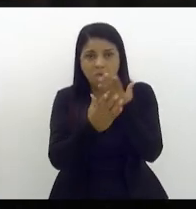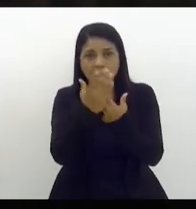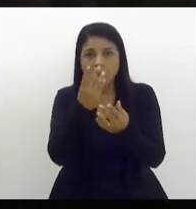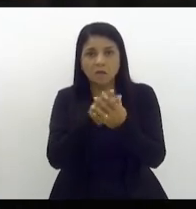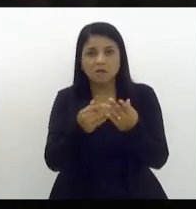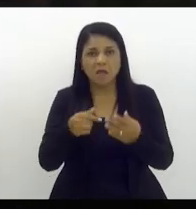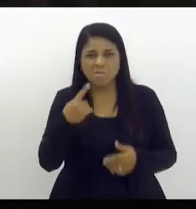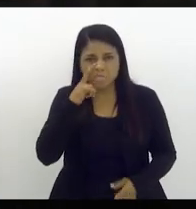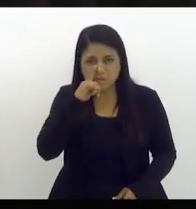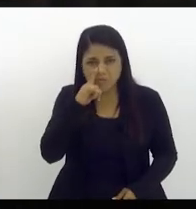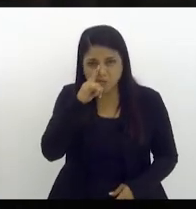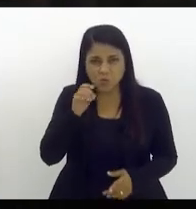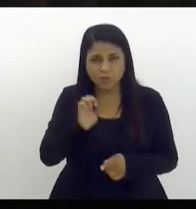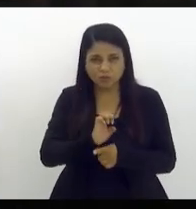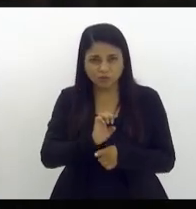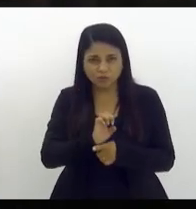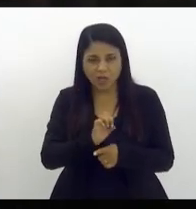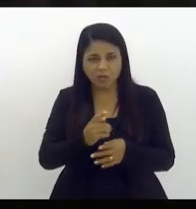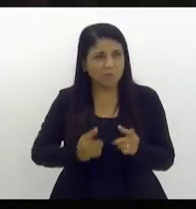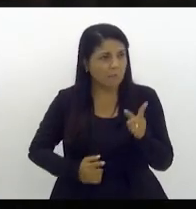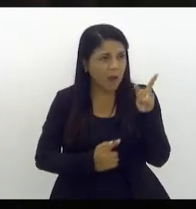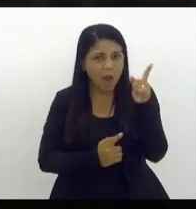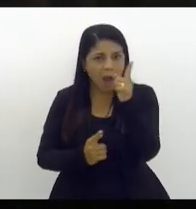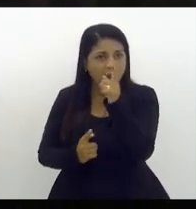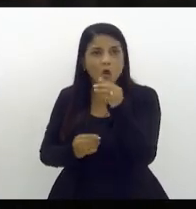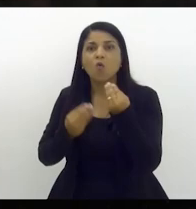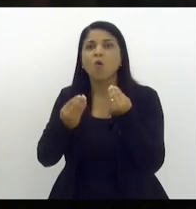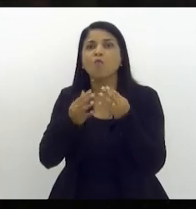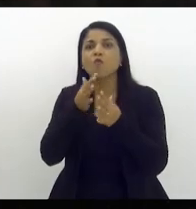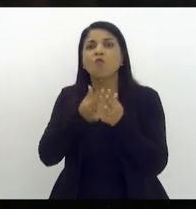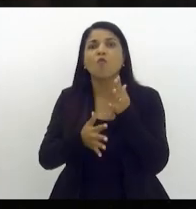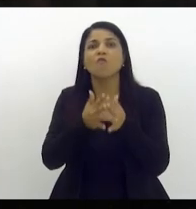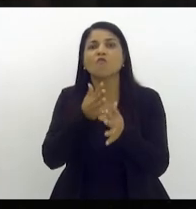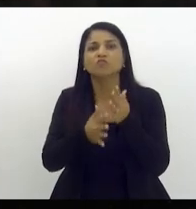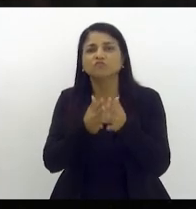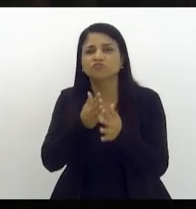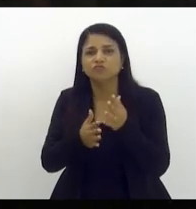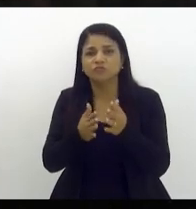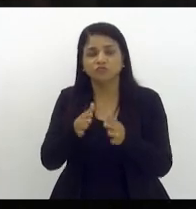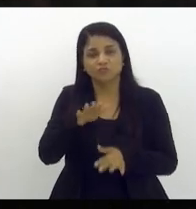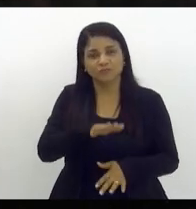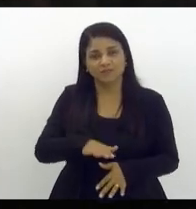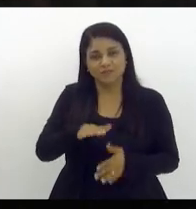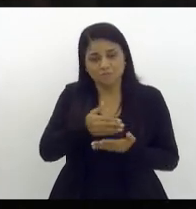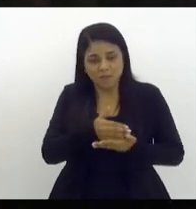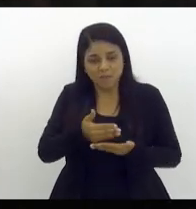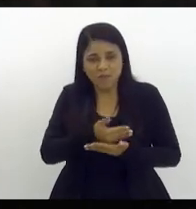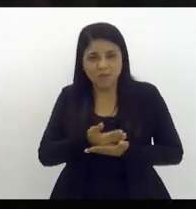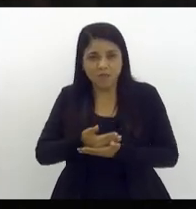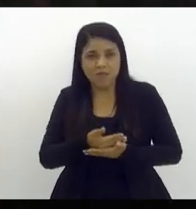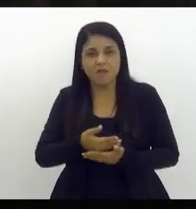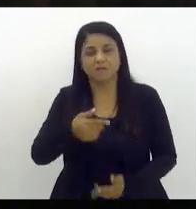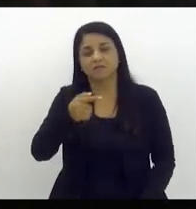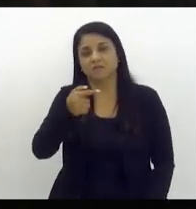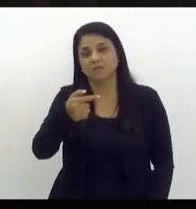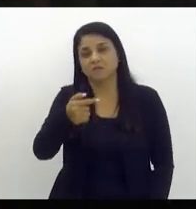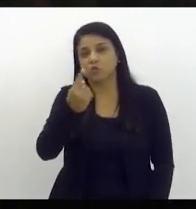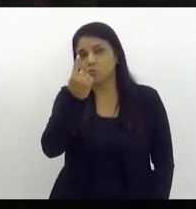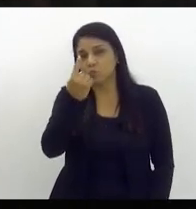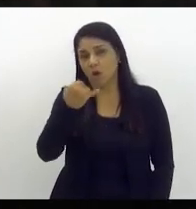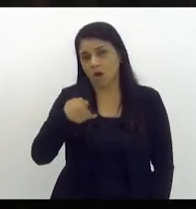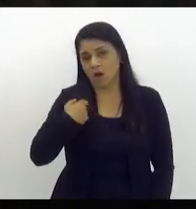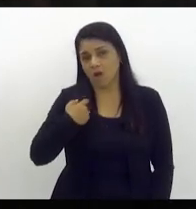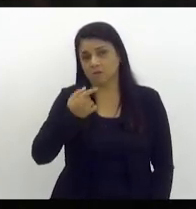para o Estado? Um fuzil, um armamento? Como confundir uma criança de 1 ano e 7 meses com bandidos?